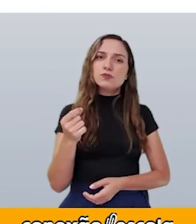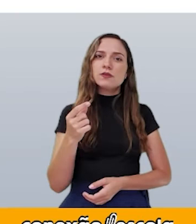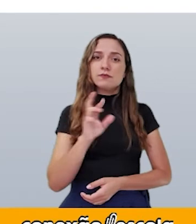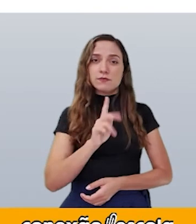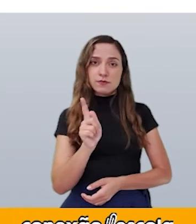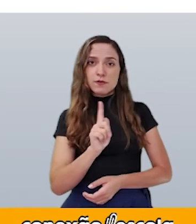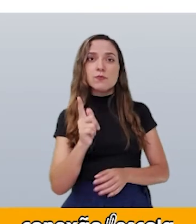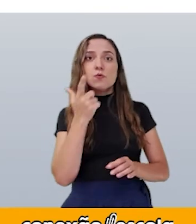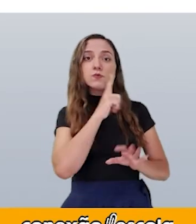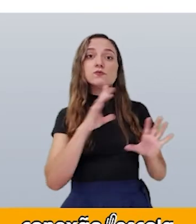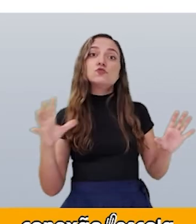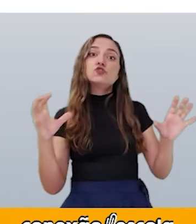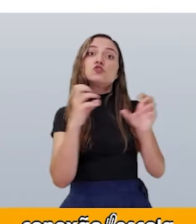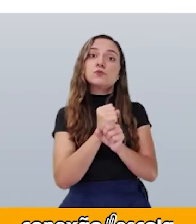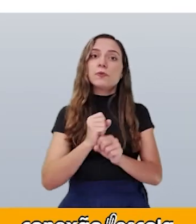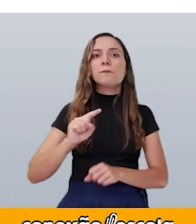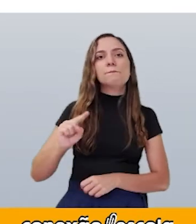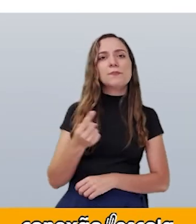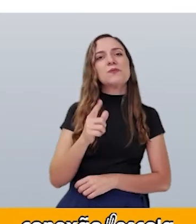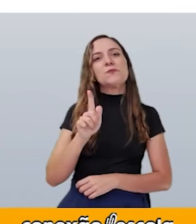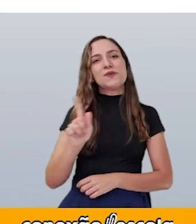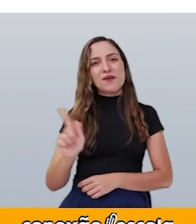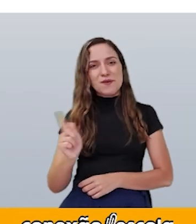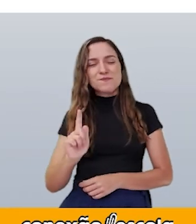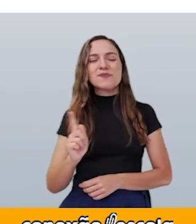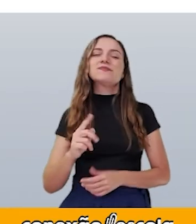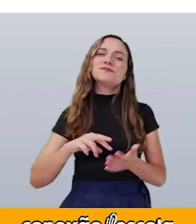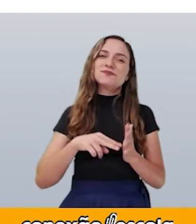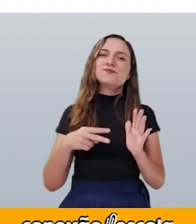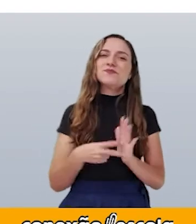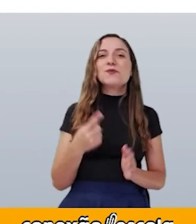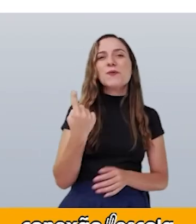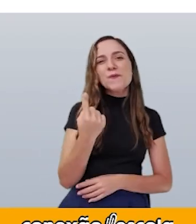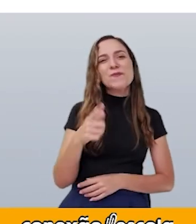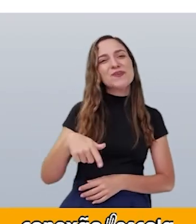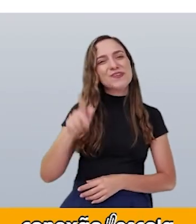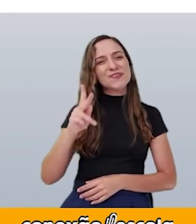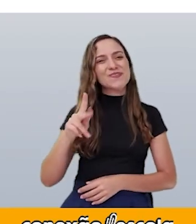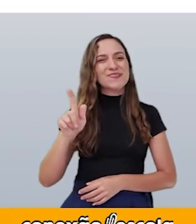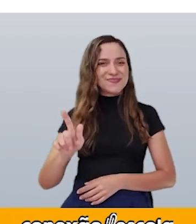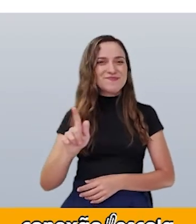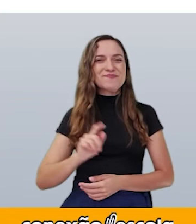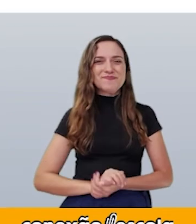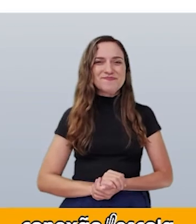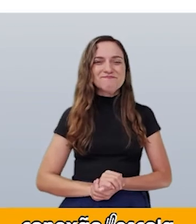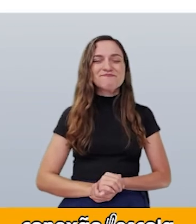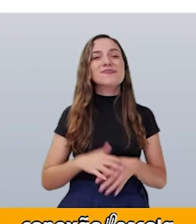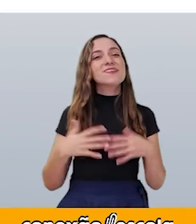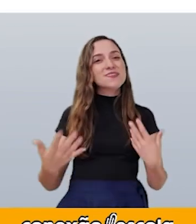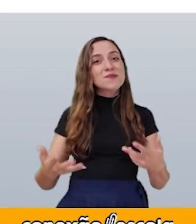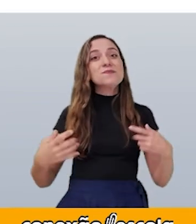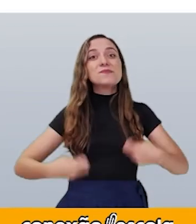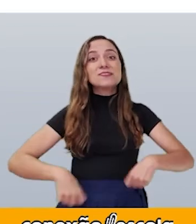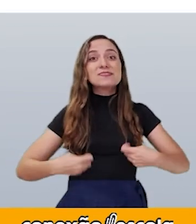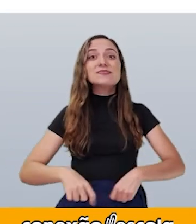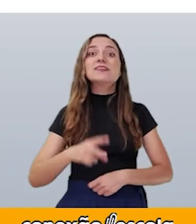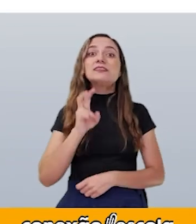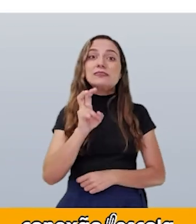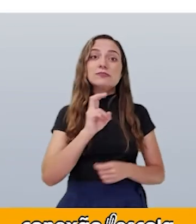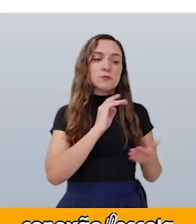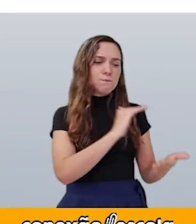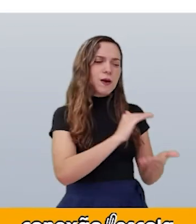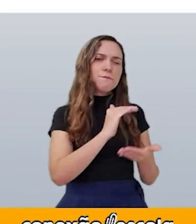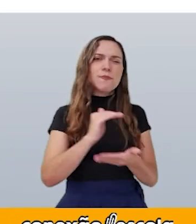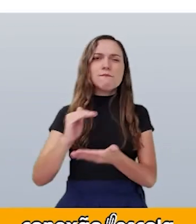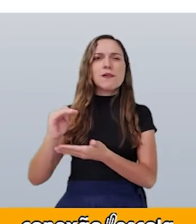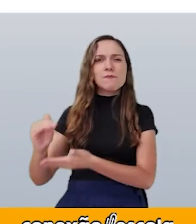1.000 gramas, que é o mesmo que 1 quilograma. Nesse caso, eu preciso de 5 latas de